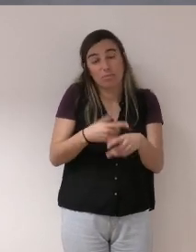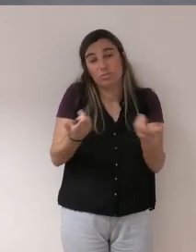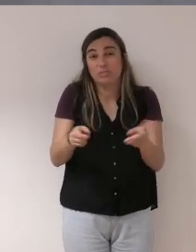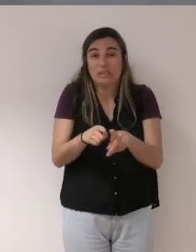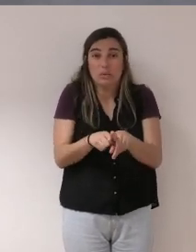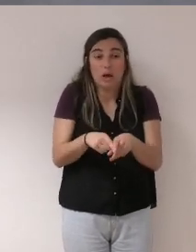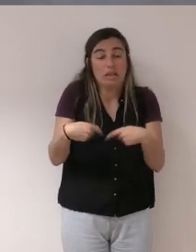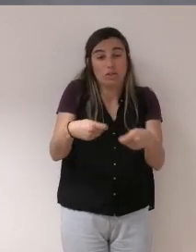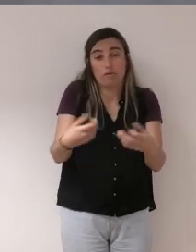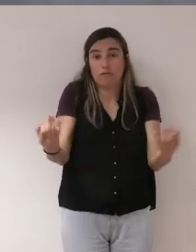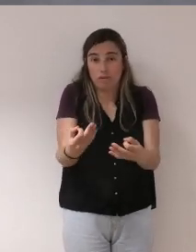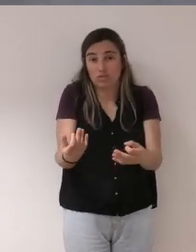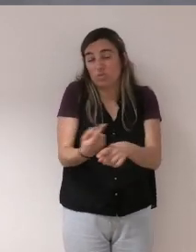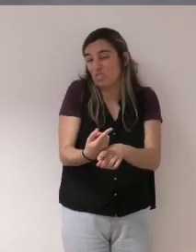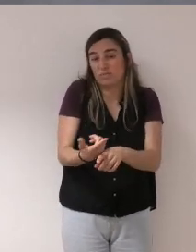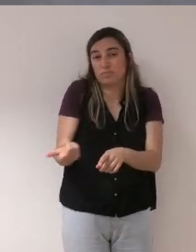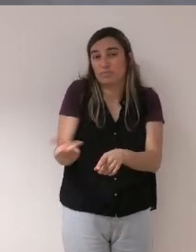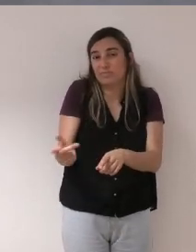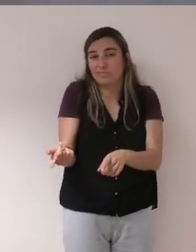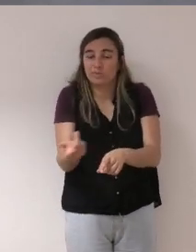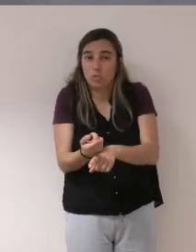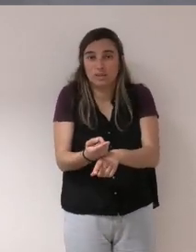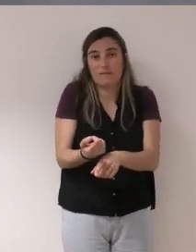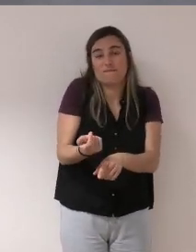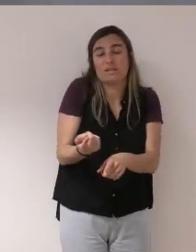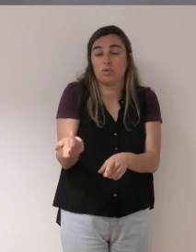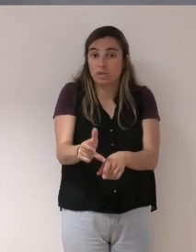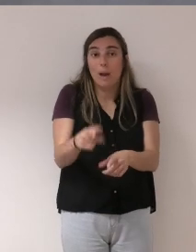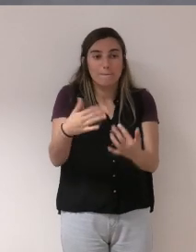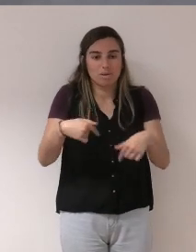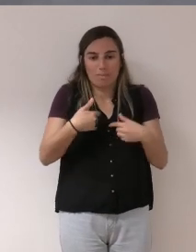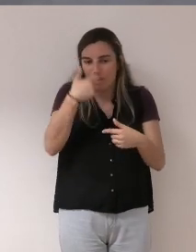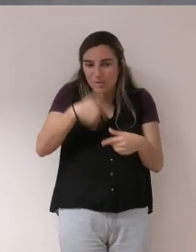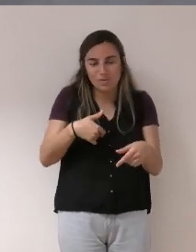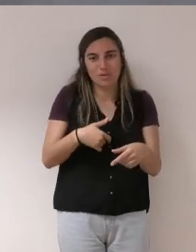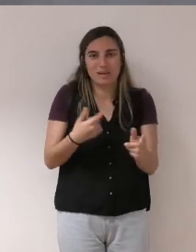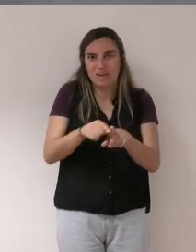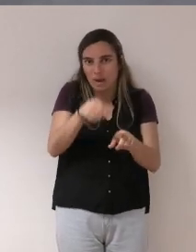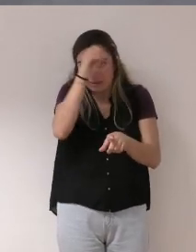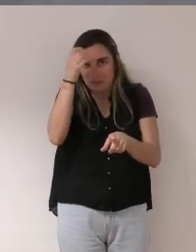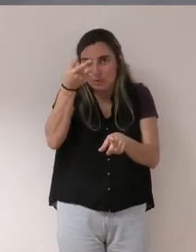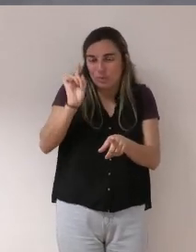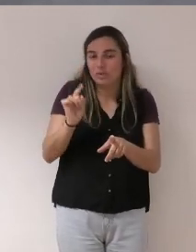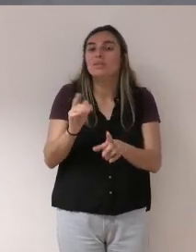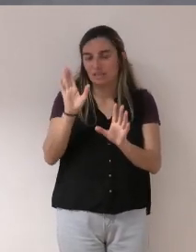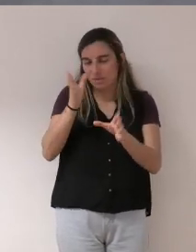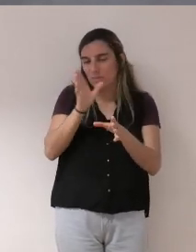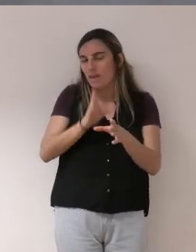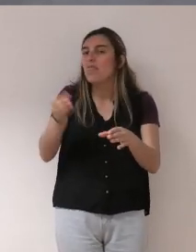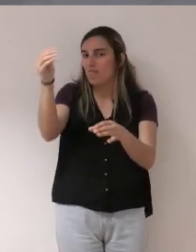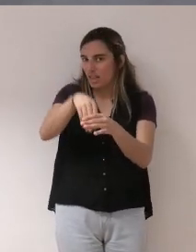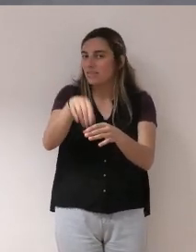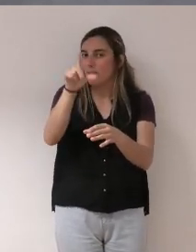chegará a acontecer. Isso que nem trabalho nem memória poderiam recuperar. Mas ele próprio não era inocente. Sabia-se parte do processo. Não era